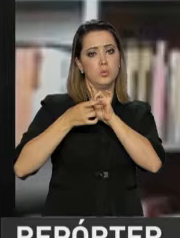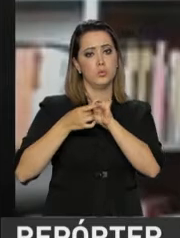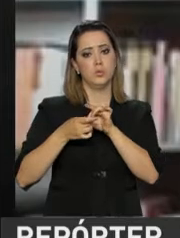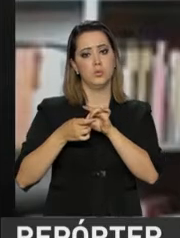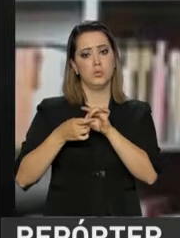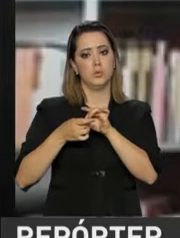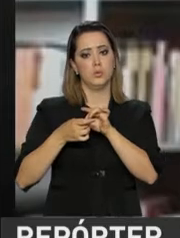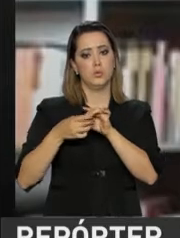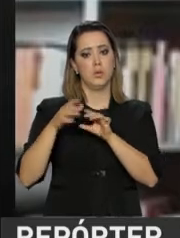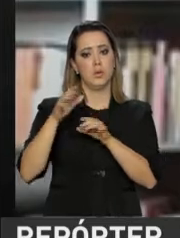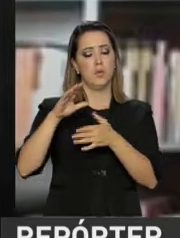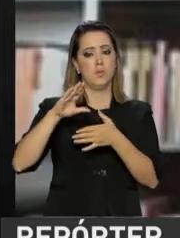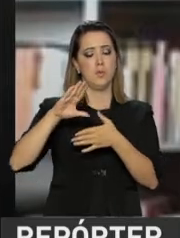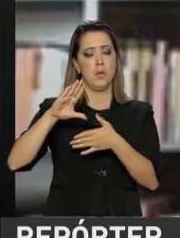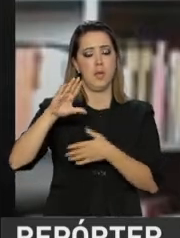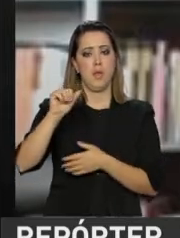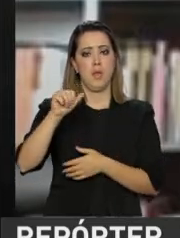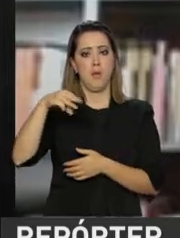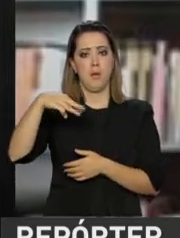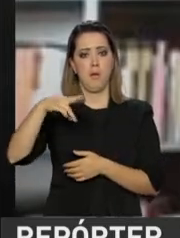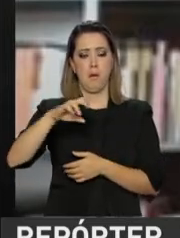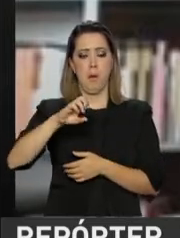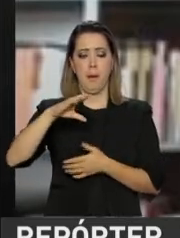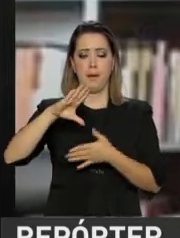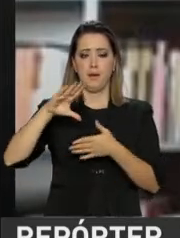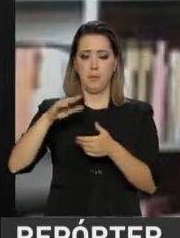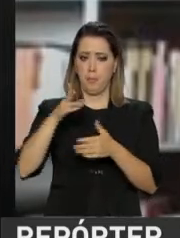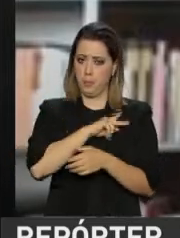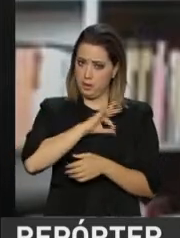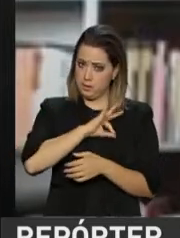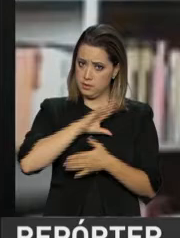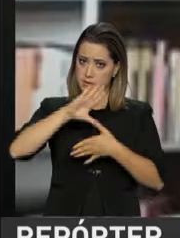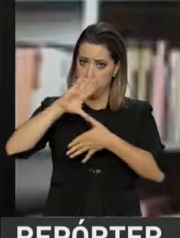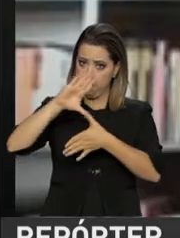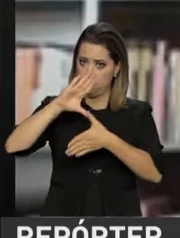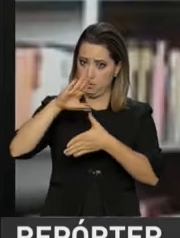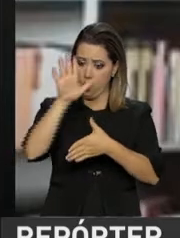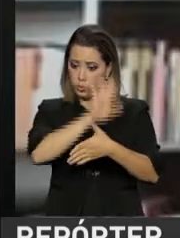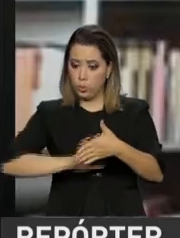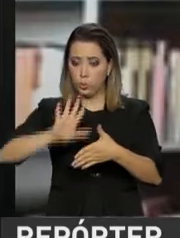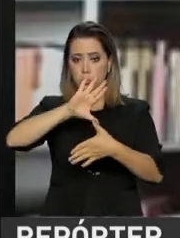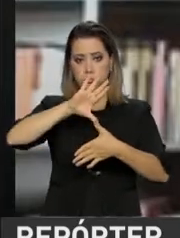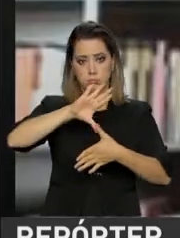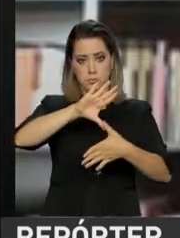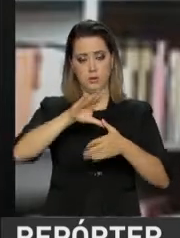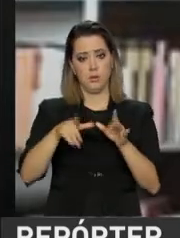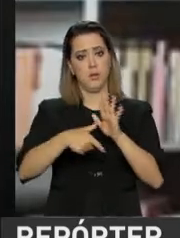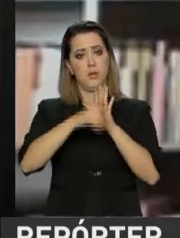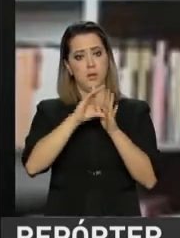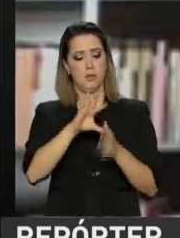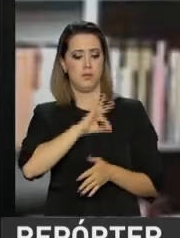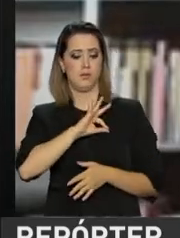américa o lahm qualquer a polícia das américas e que havia acontecido um afastamento da polícia federal brasileira